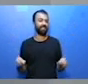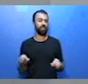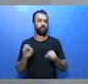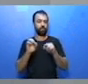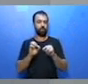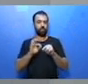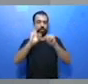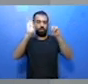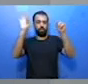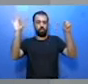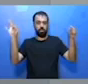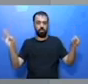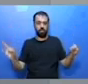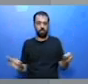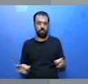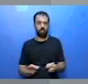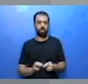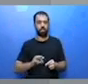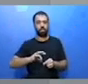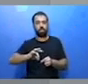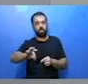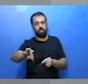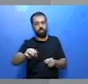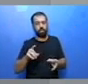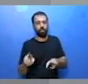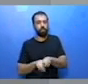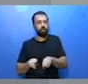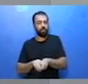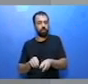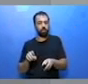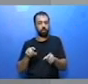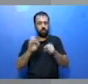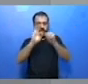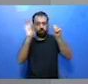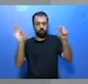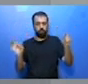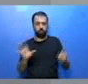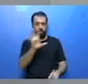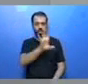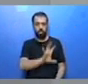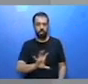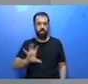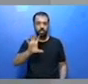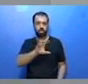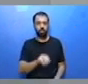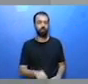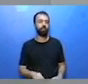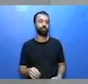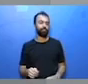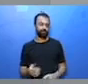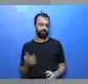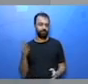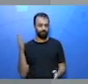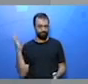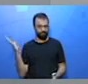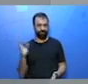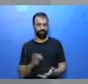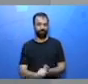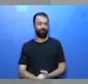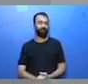estudar comprimento da circunferência e área do círculo. Nós vamos ver a definição e a prática, teoria e prática.